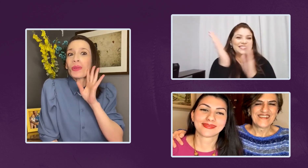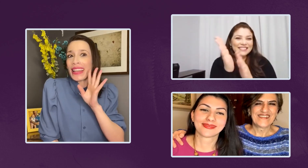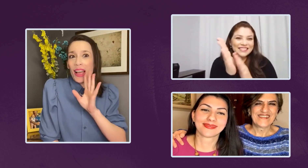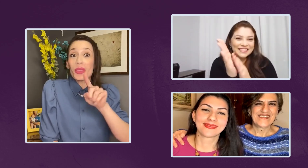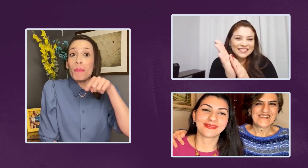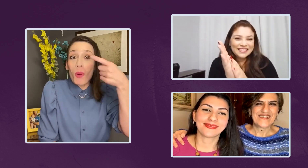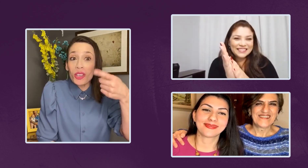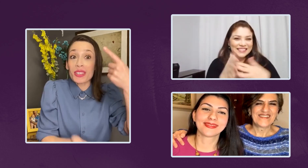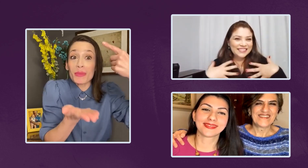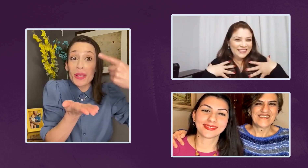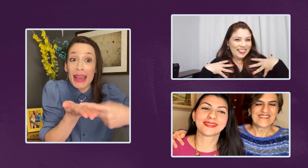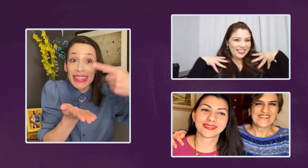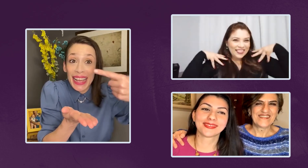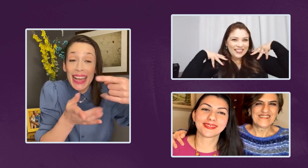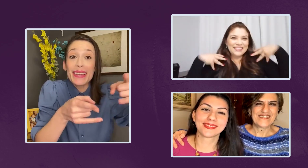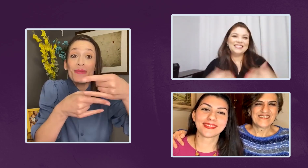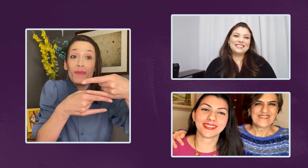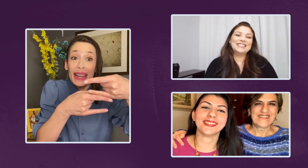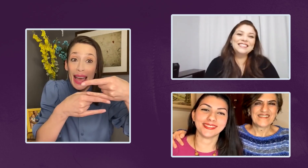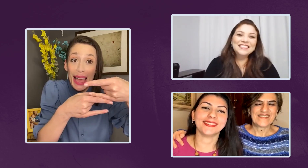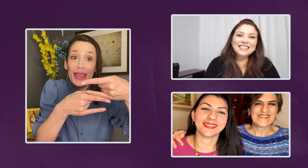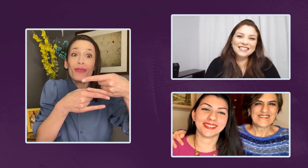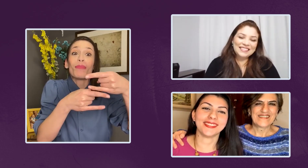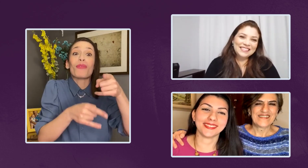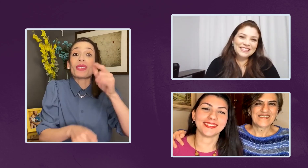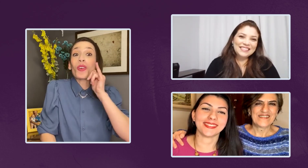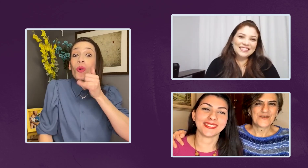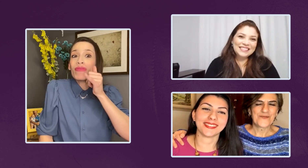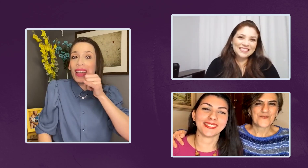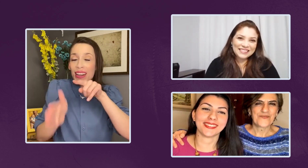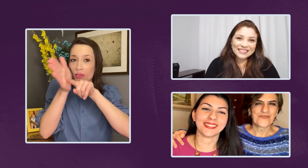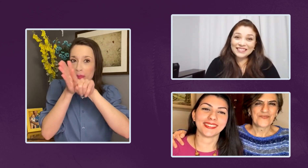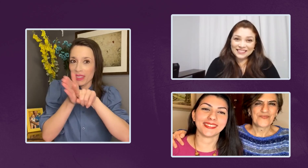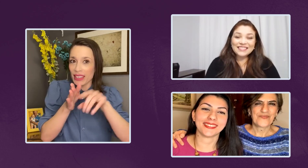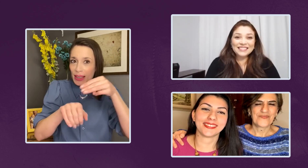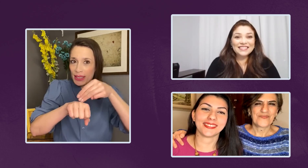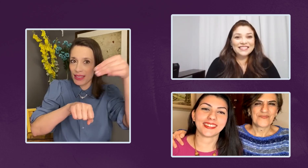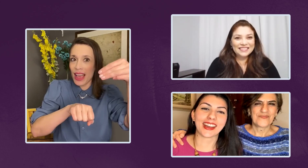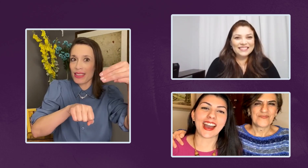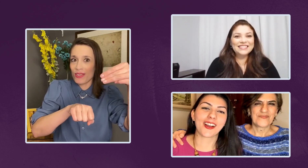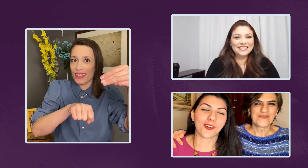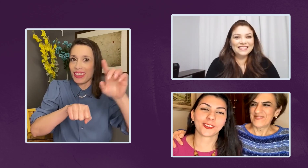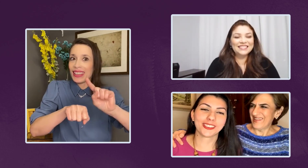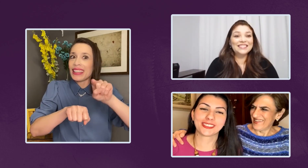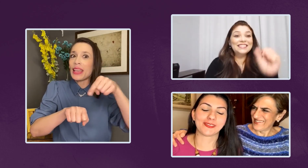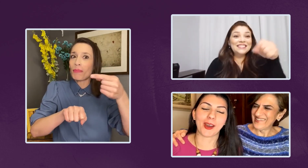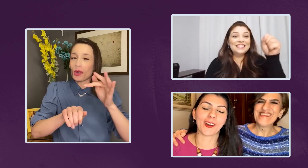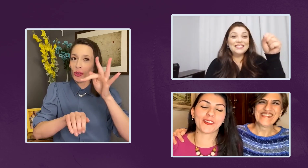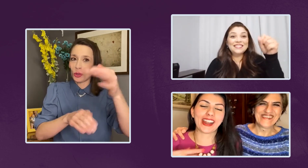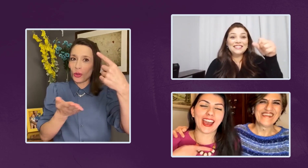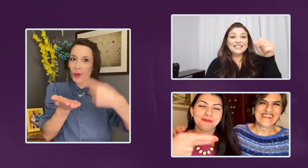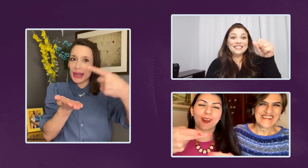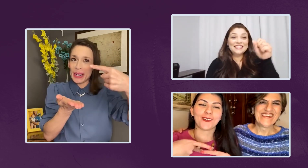é muito legal. Depois nós temos que marcar uma live para você contar a sua pesquisa mestrado. Ah, Ó. conta.